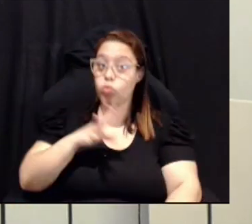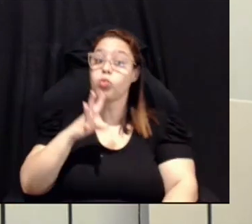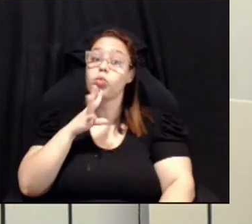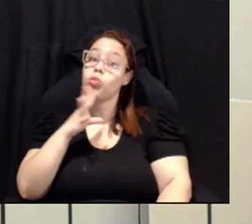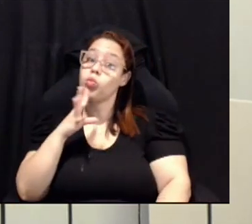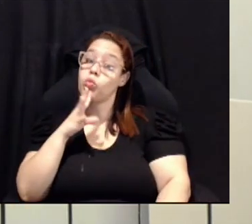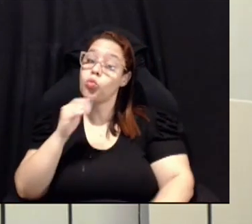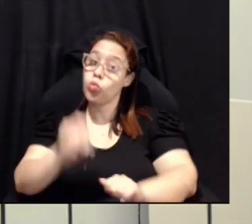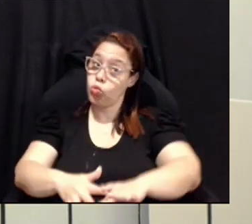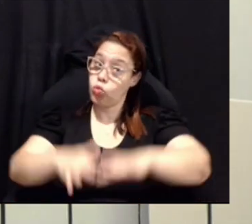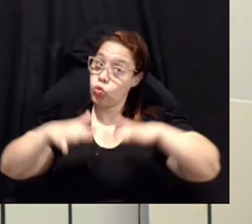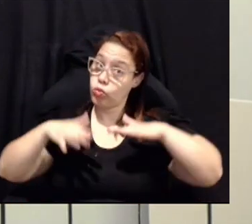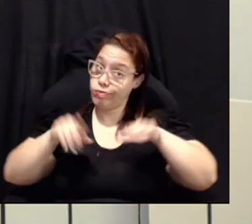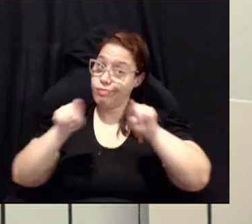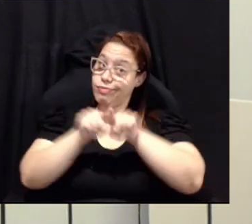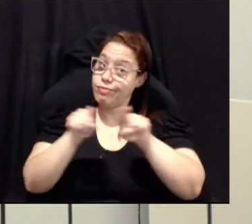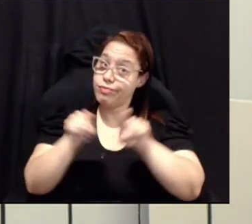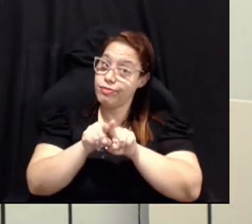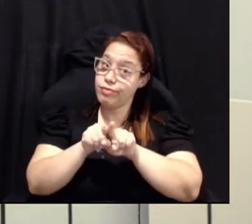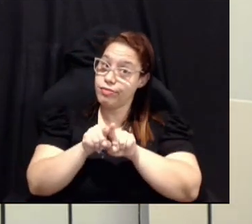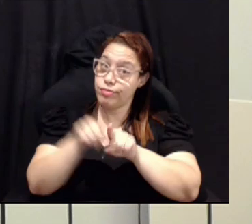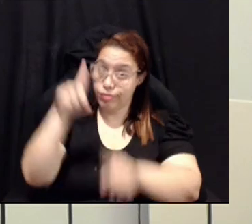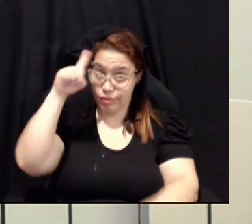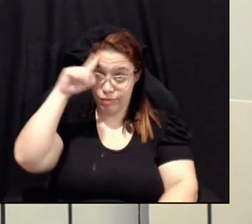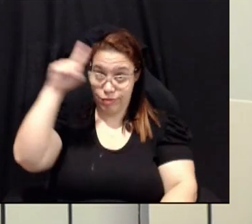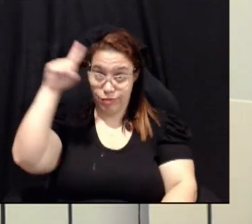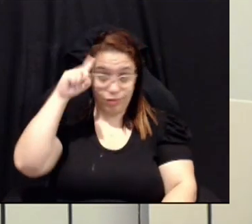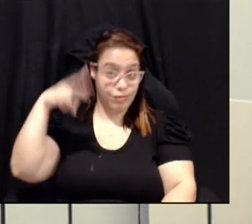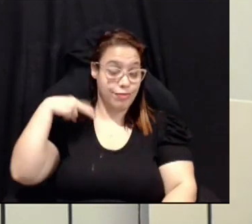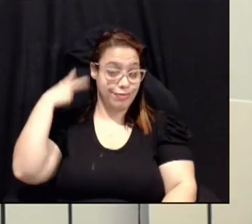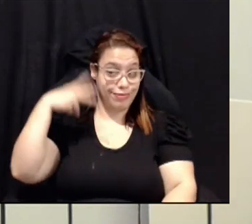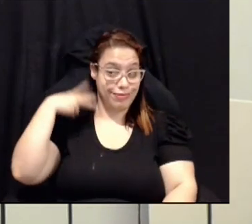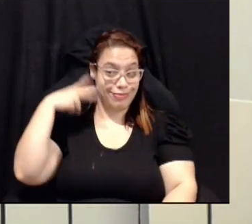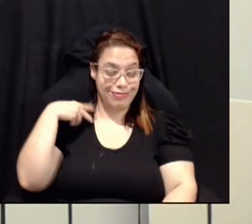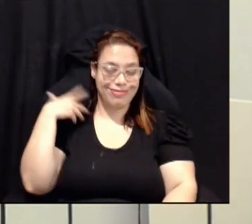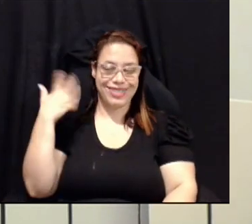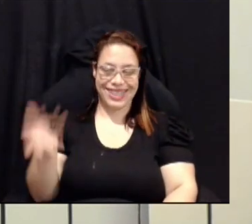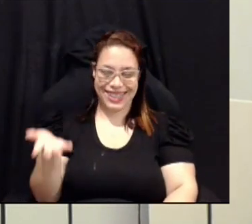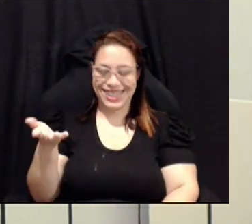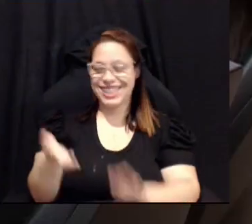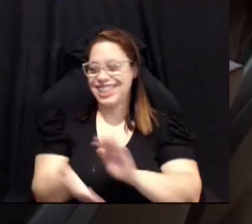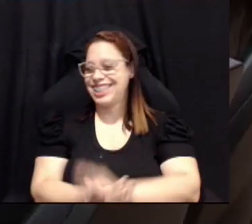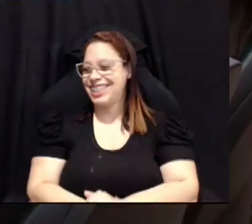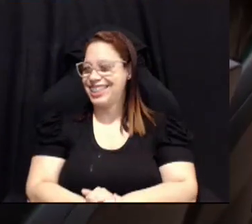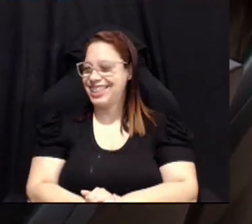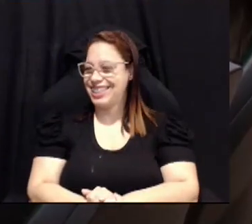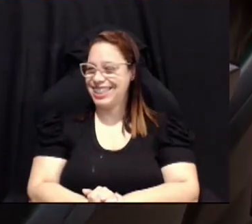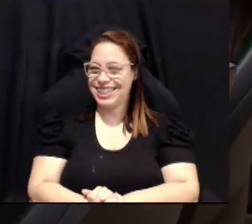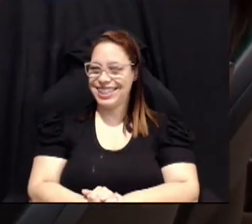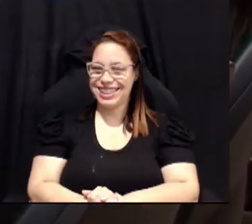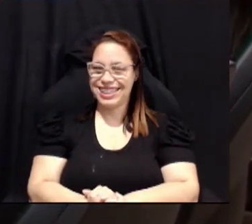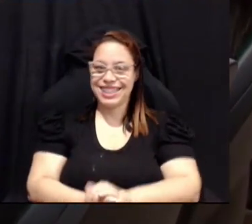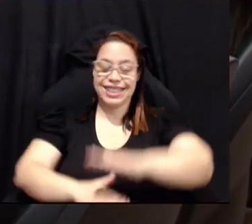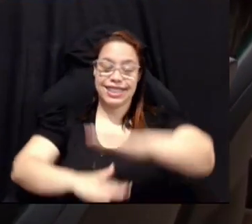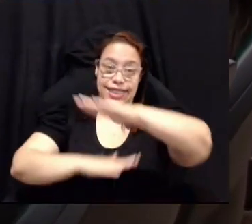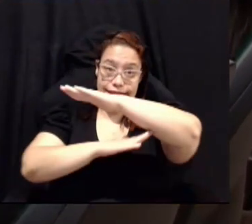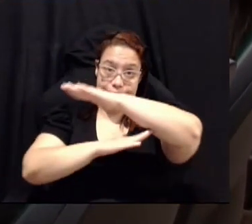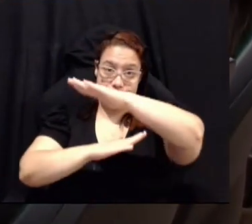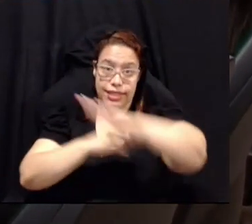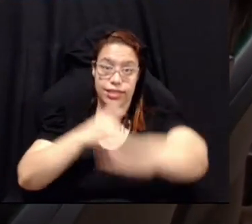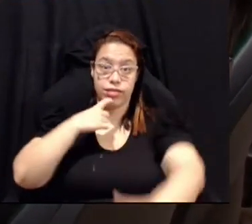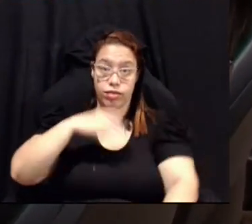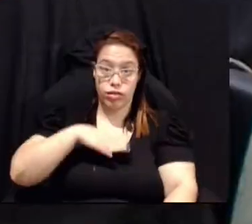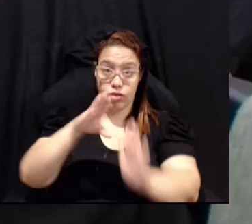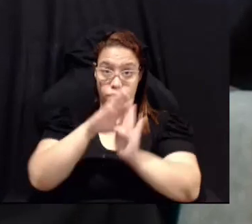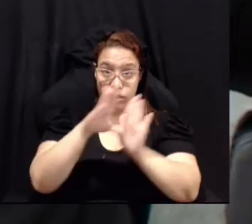plenário e também o dia a dia dos vereadores. A Câmara Municipal, por meio do programa